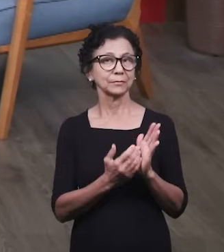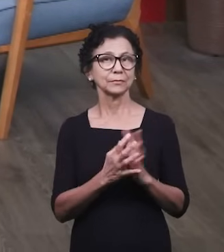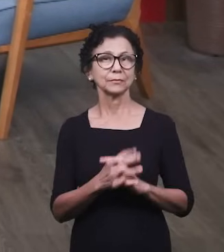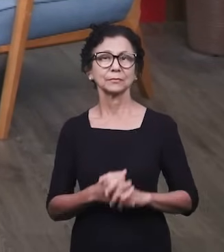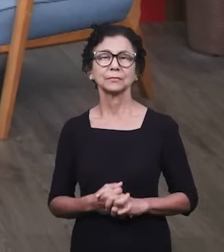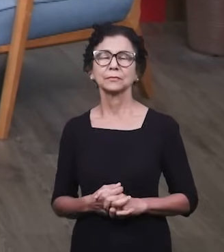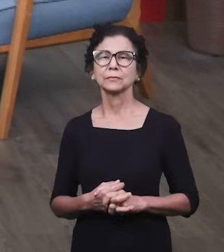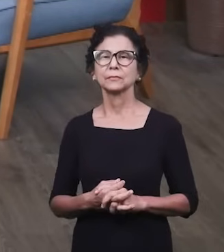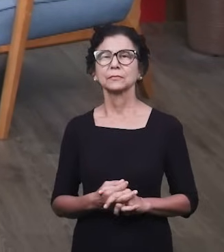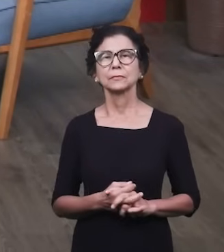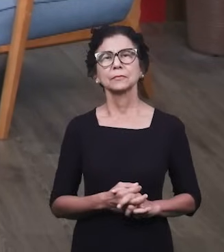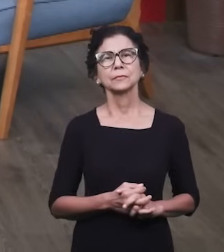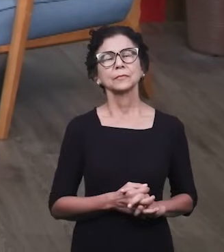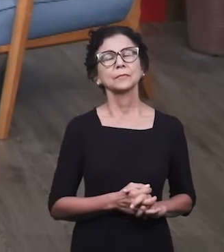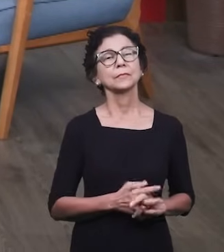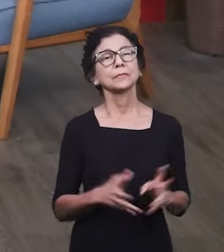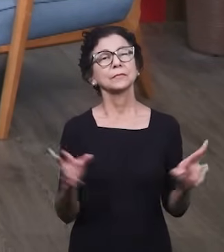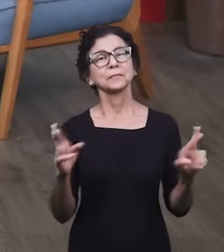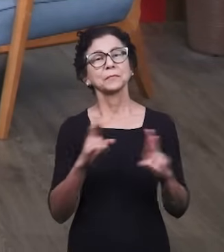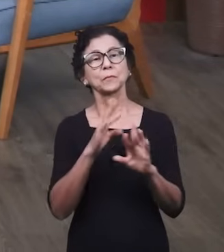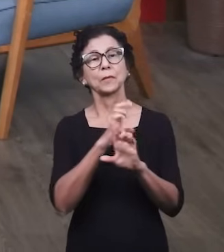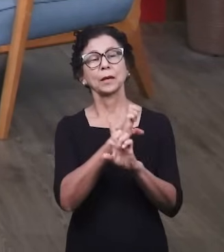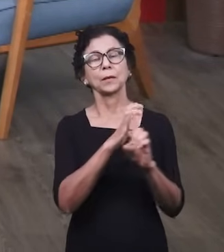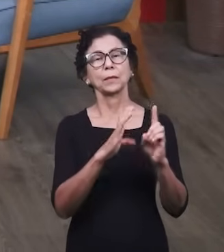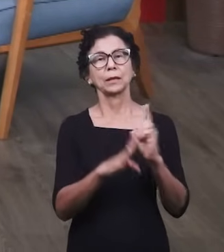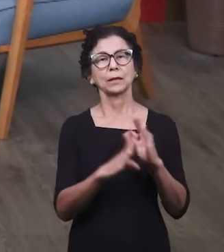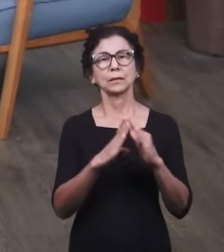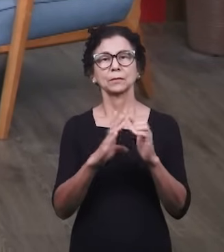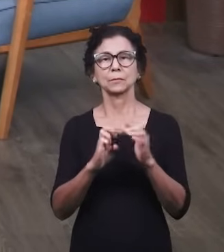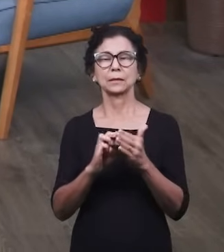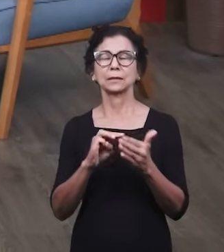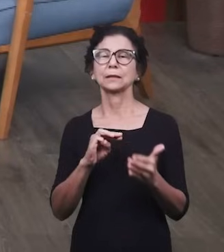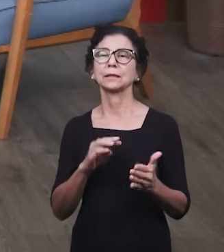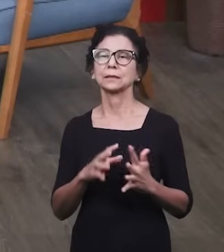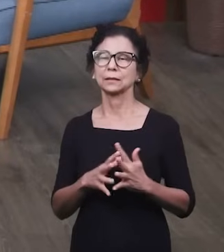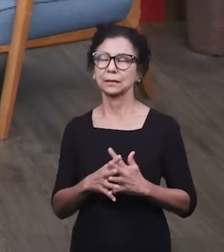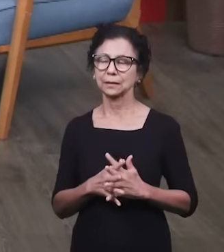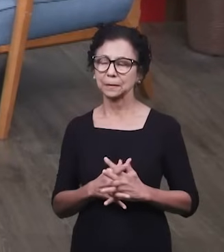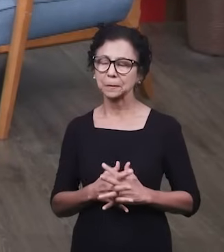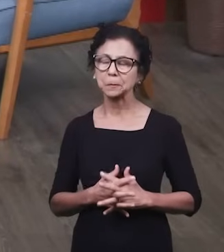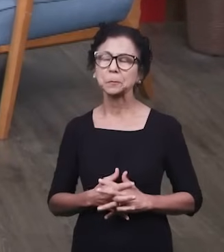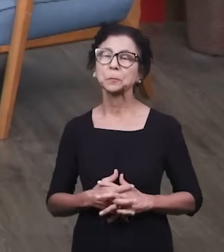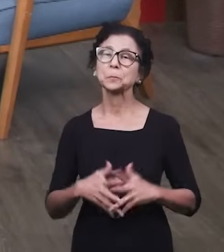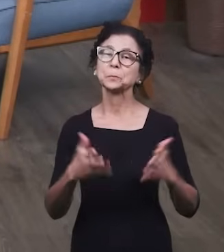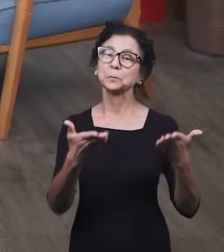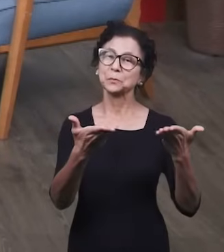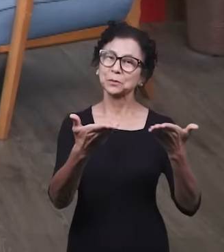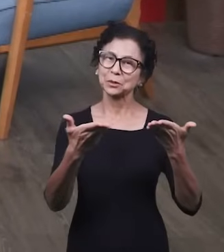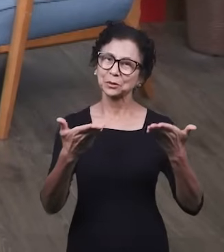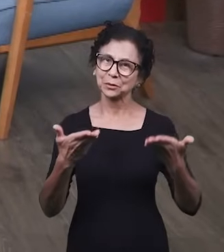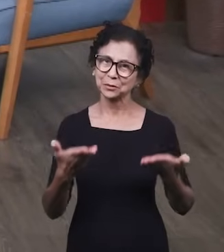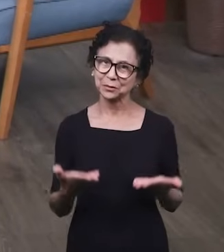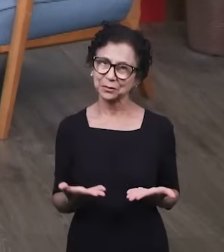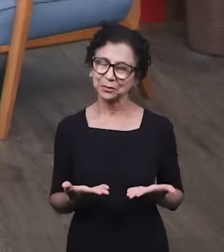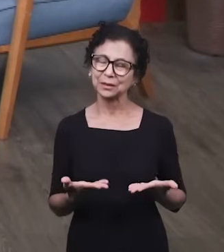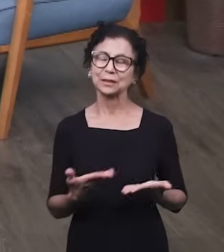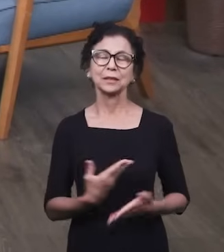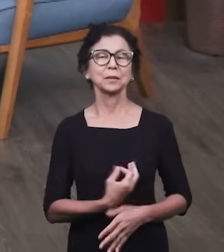uma sequência da Escola Bíblica Dominical da Igreja Cristã Maranata, para a qual eu te convido